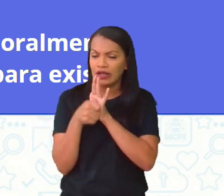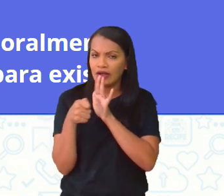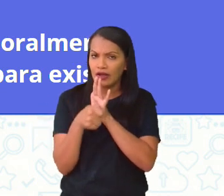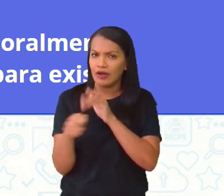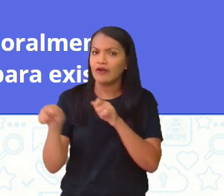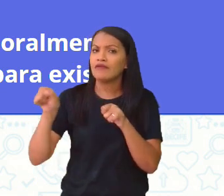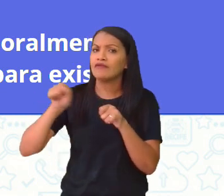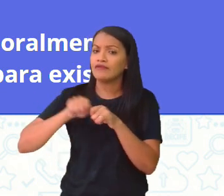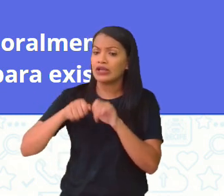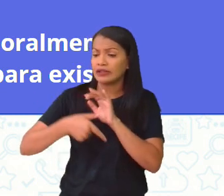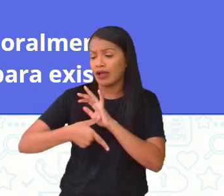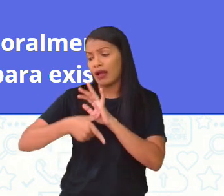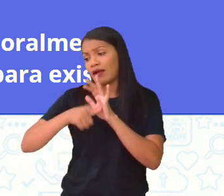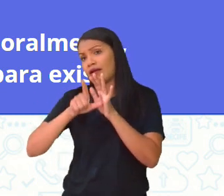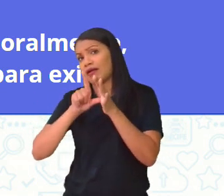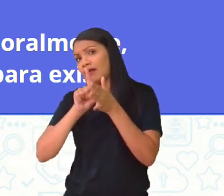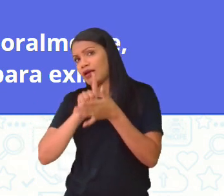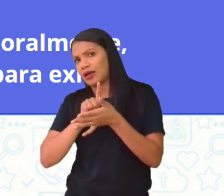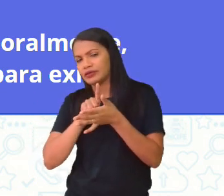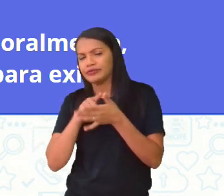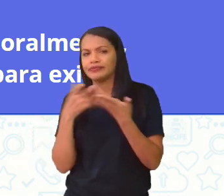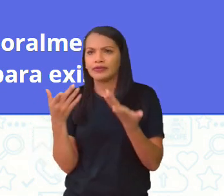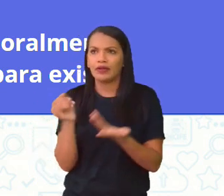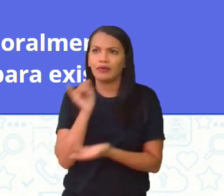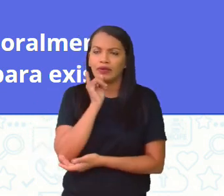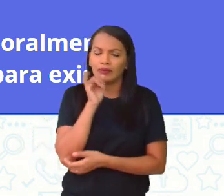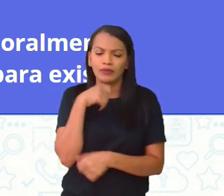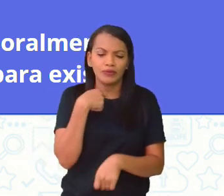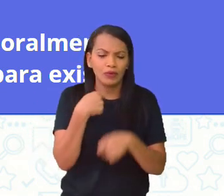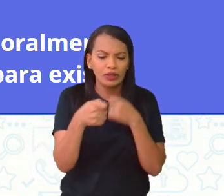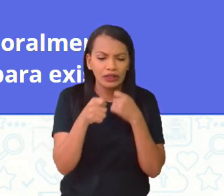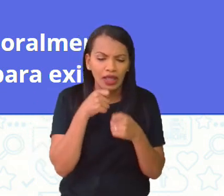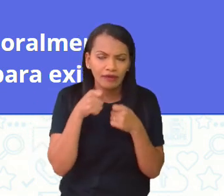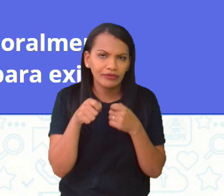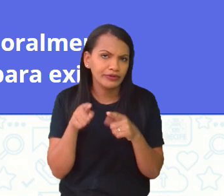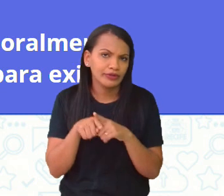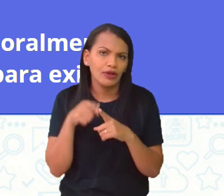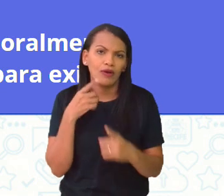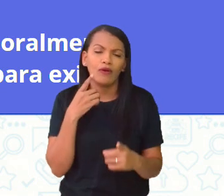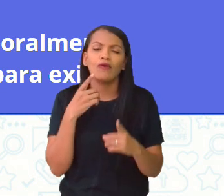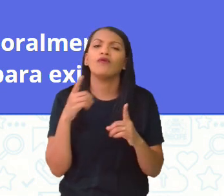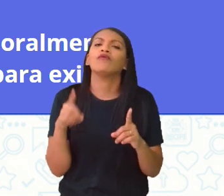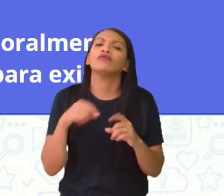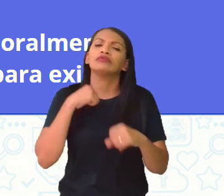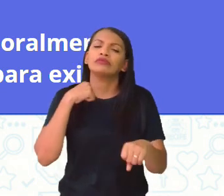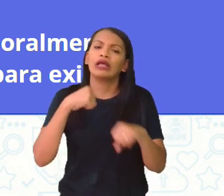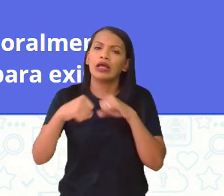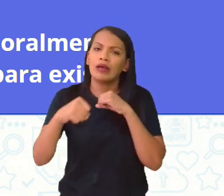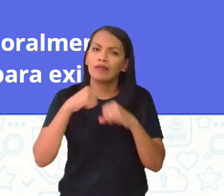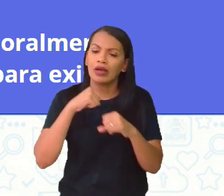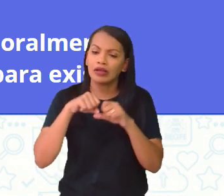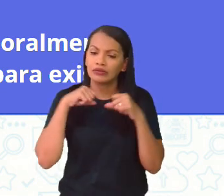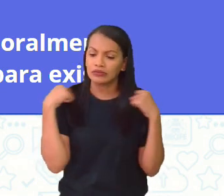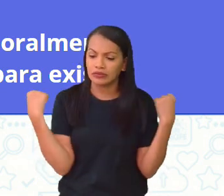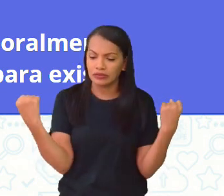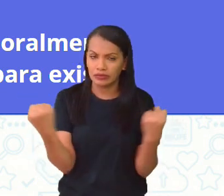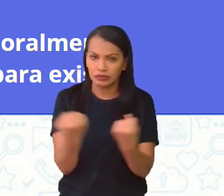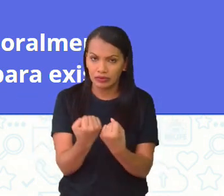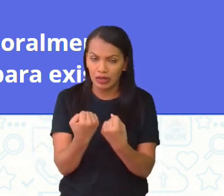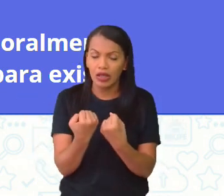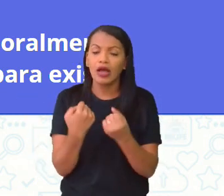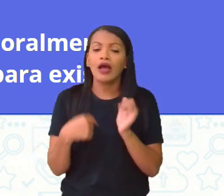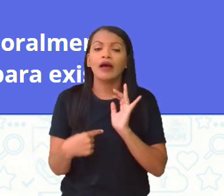ser exibido, não é? Uma entrevista, um debate, não é? Um seminário, embora